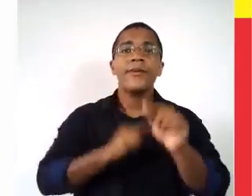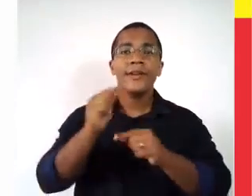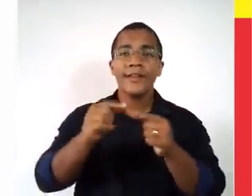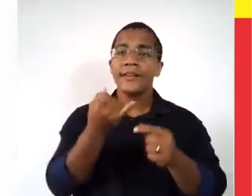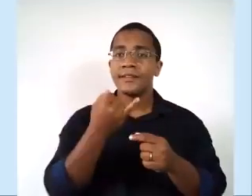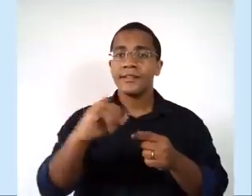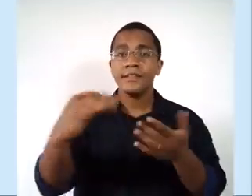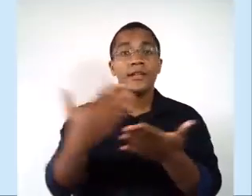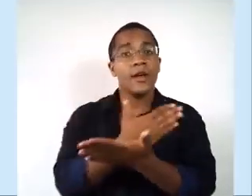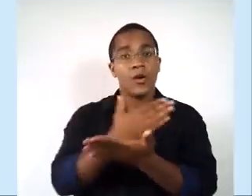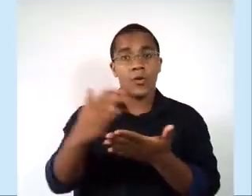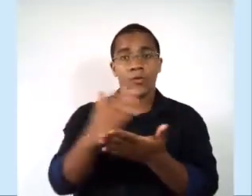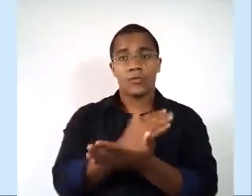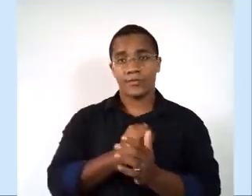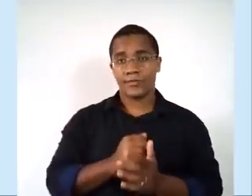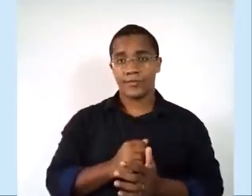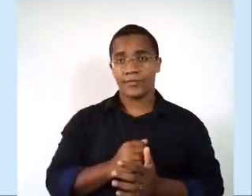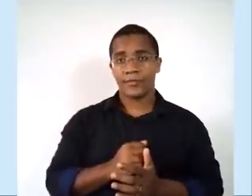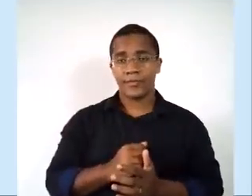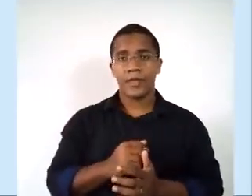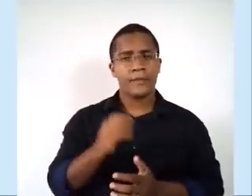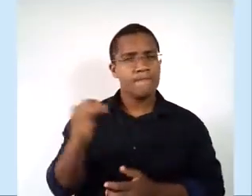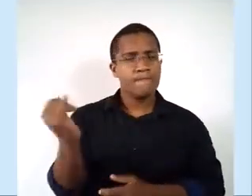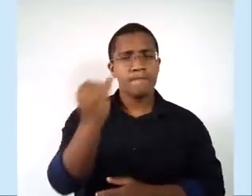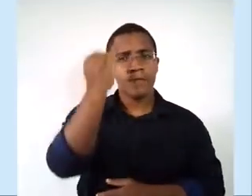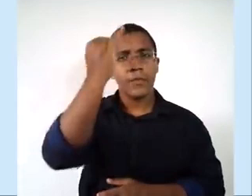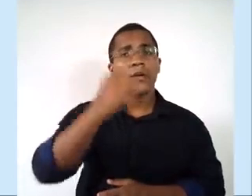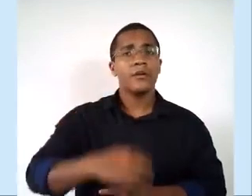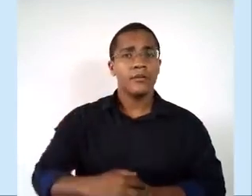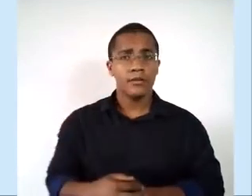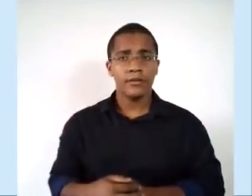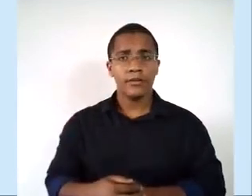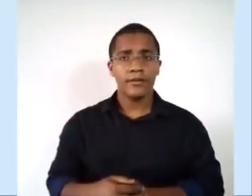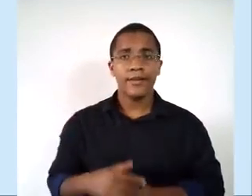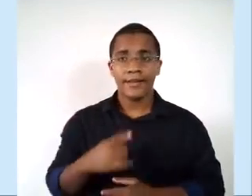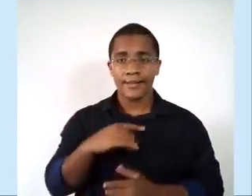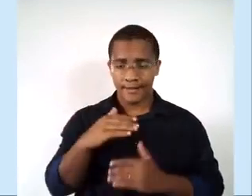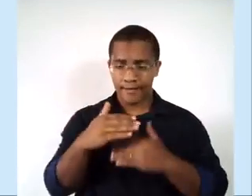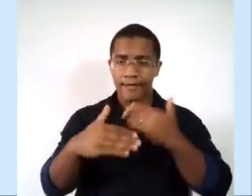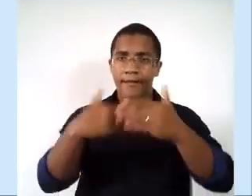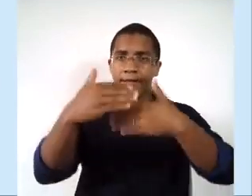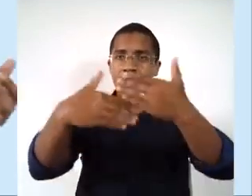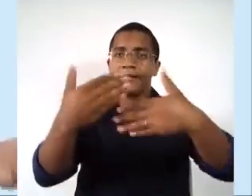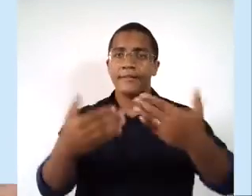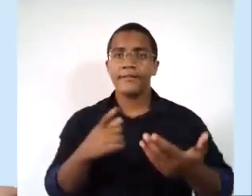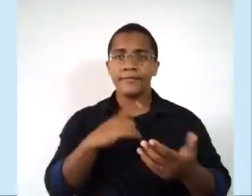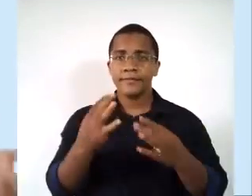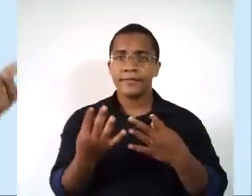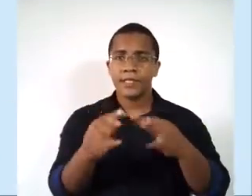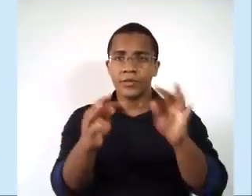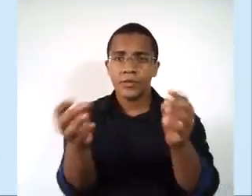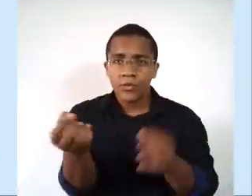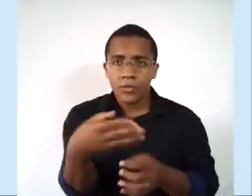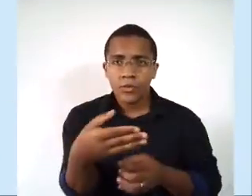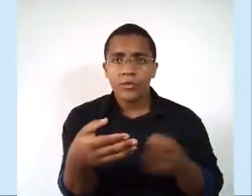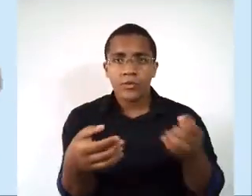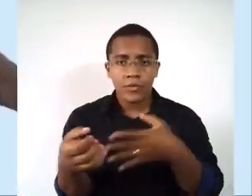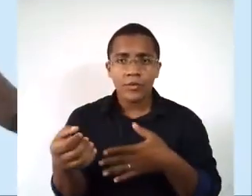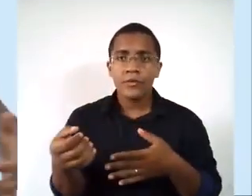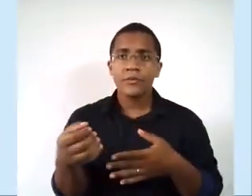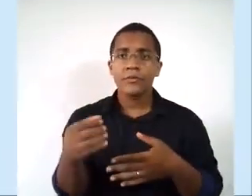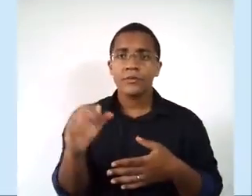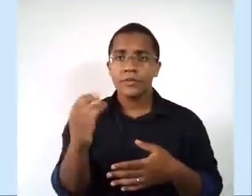para a União Europeia. Nesse processo de evolução de novas tecnologias, nesse processo de evolução também de